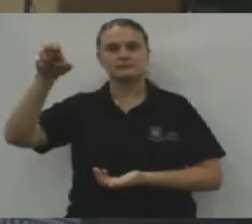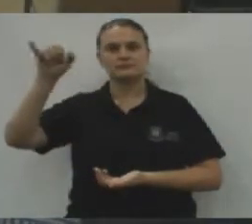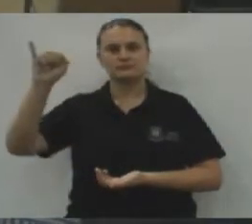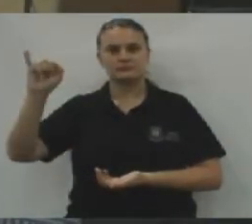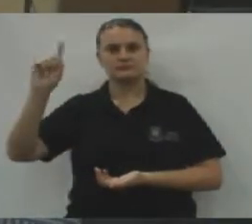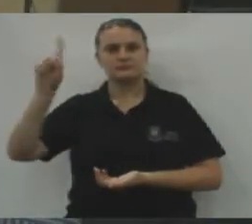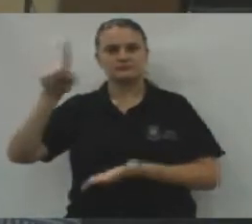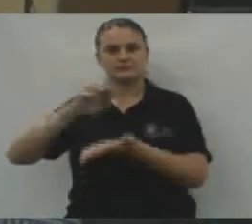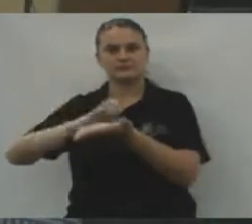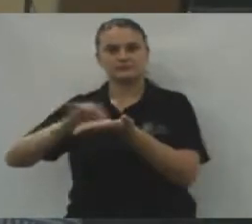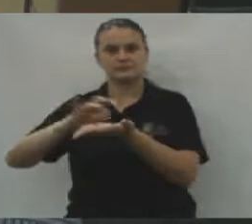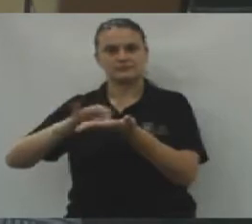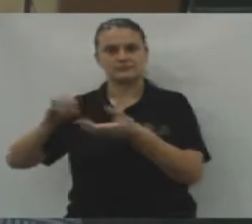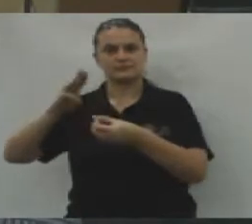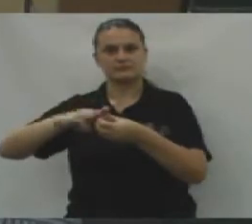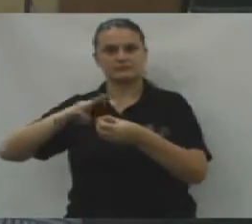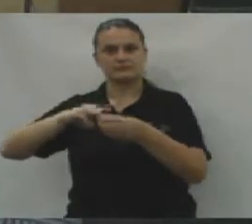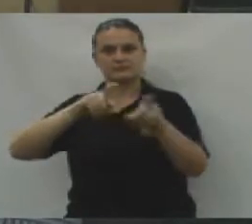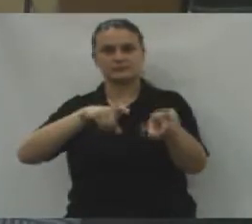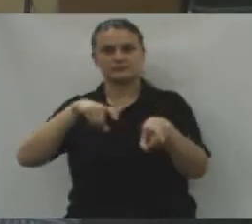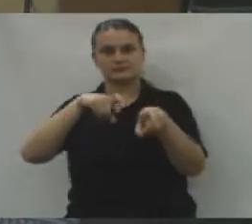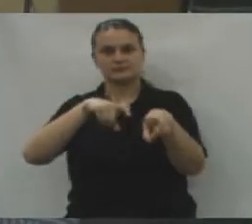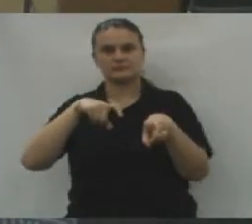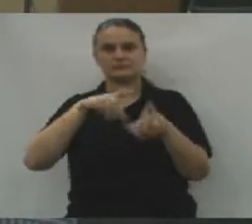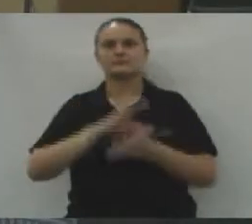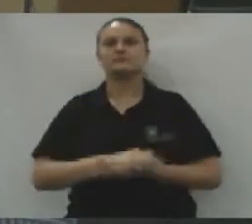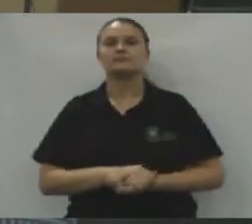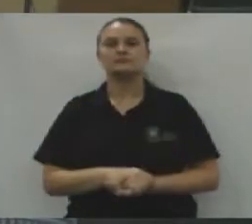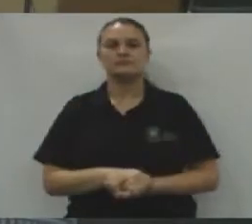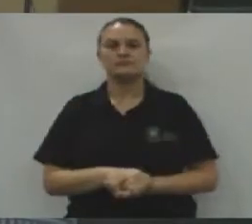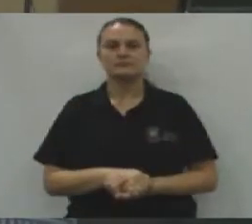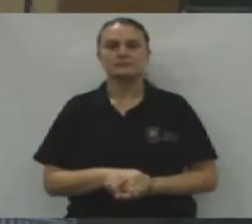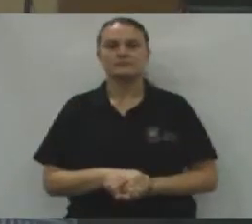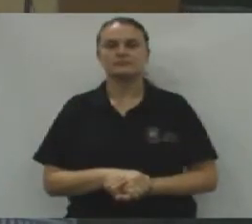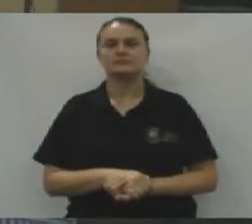Cucla, secretário municipal de Agricultura.